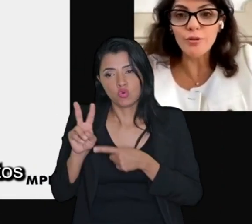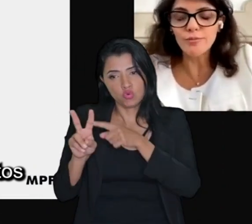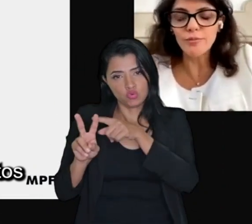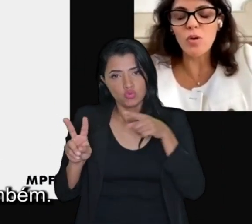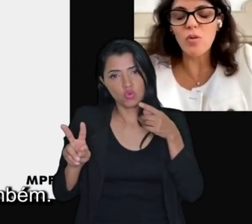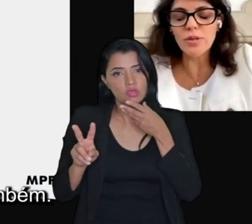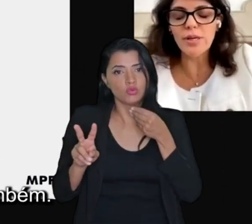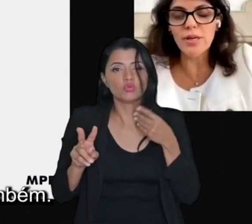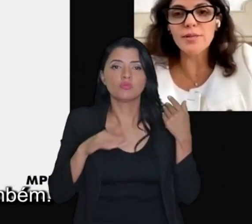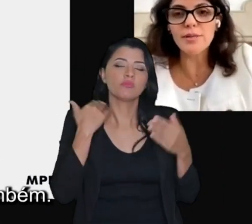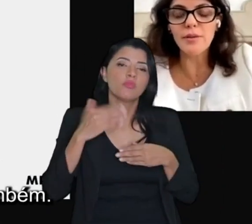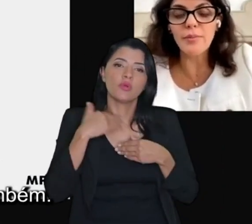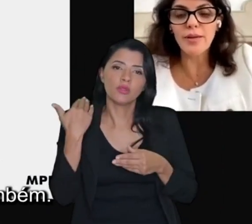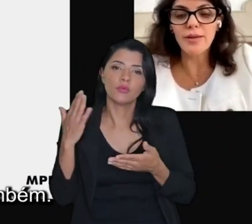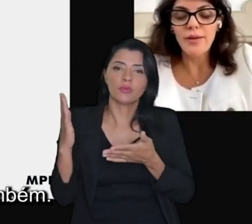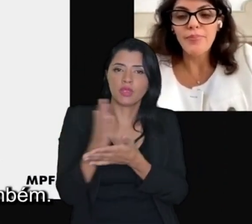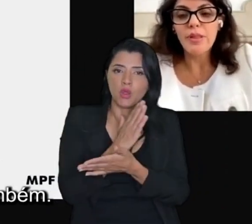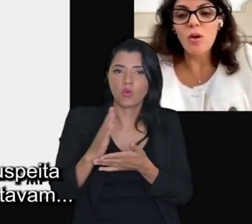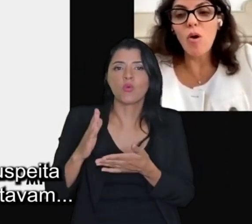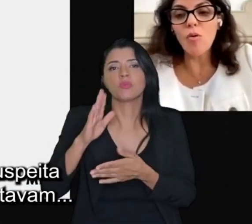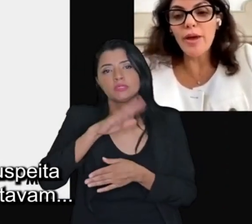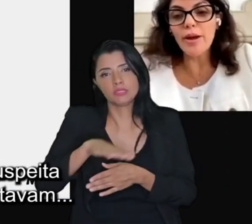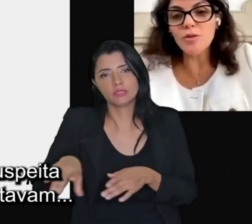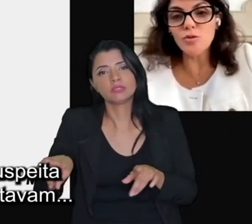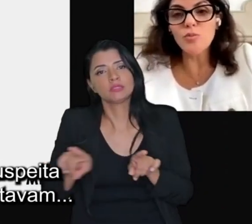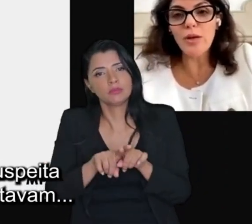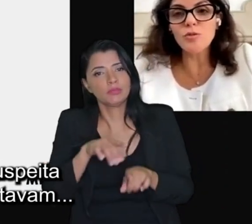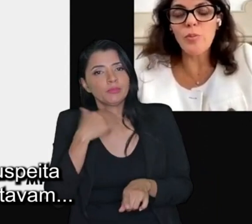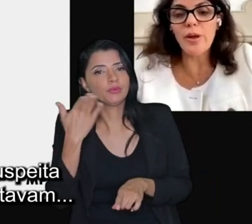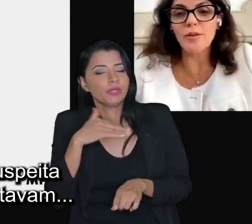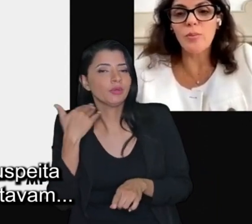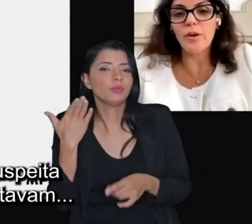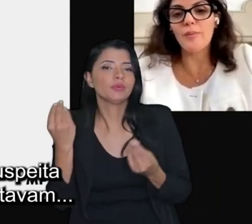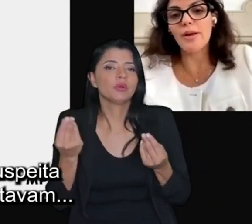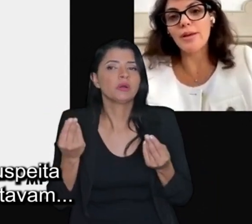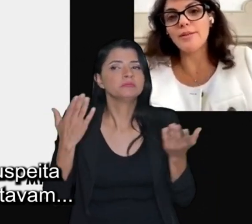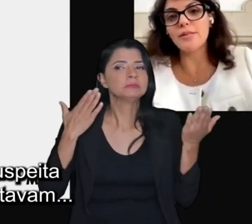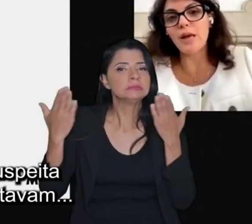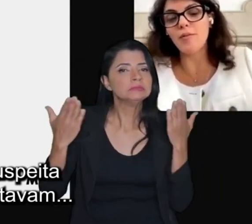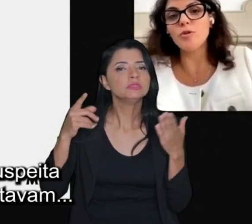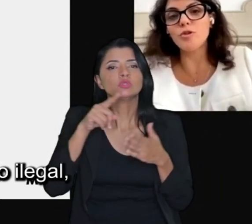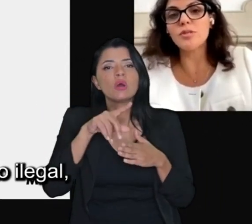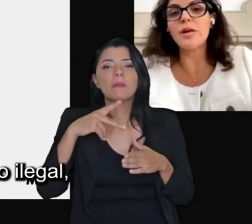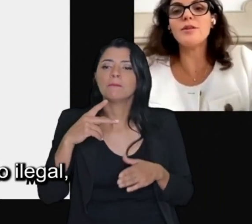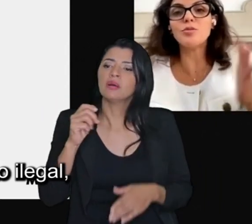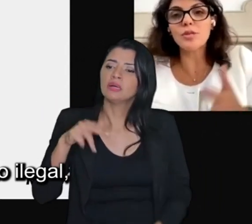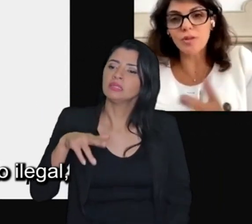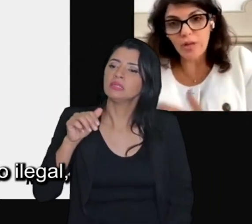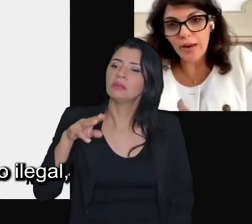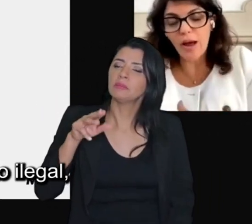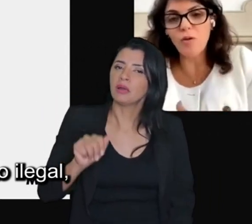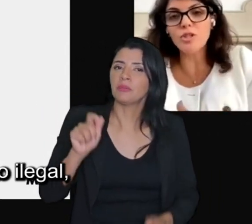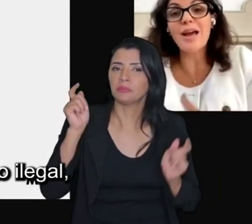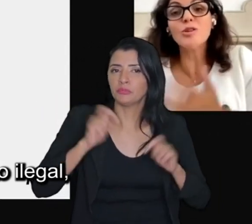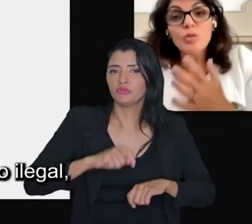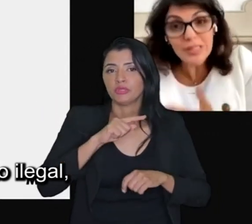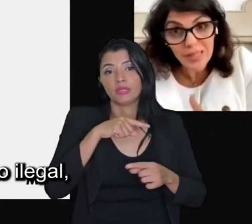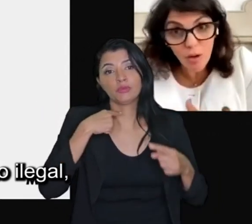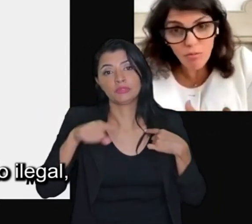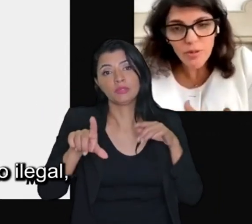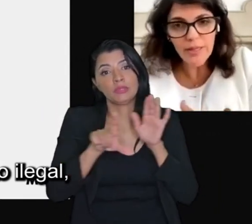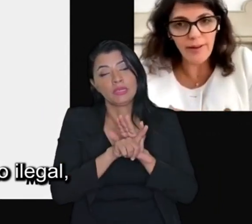tinham morrido, e algumas crianças também. Então, qual que era a suspeita do Panamá? Que eles podiam estar em situação ilegal,